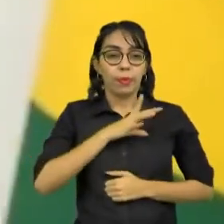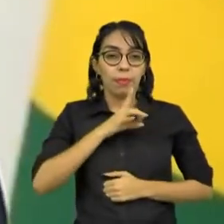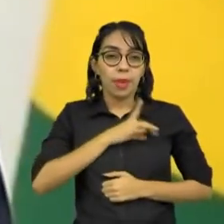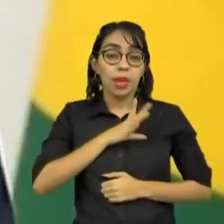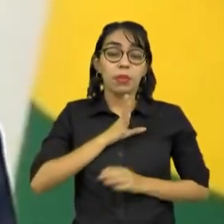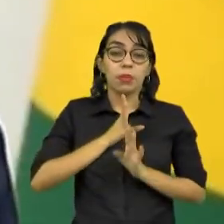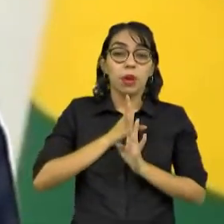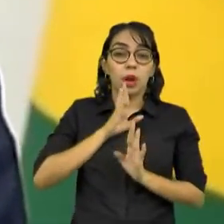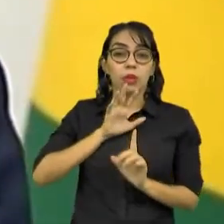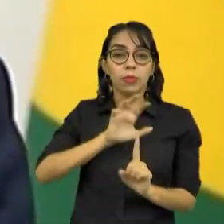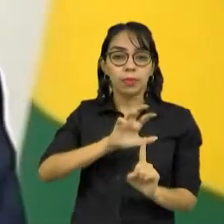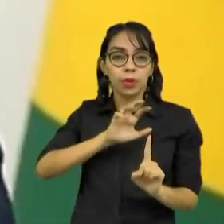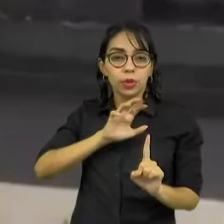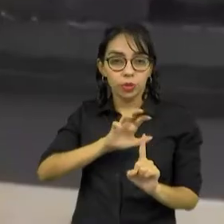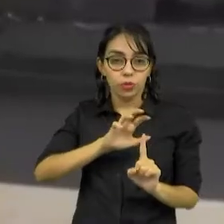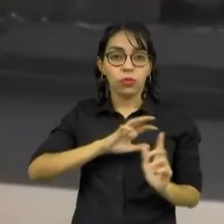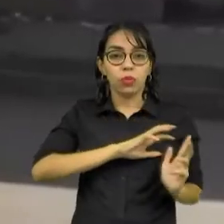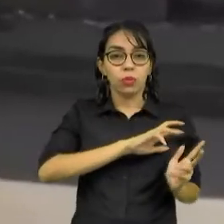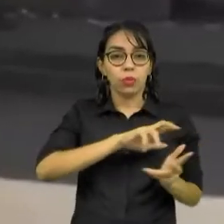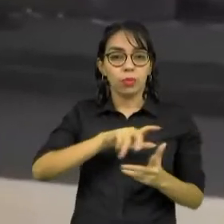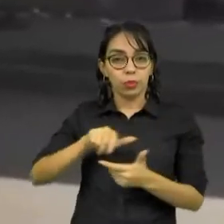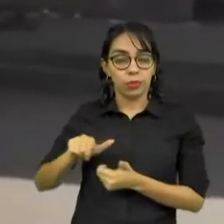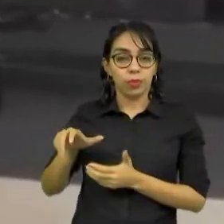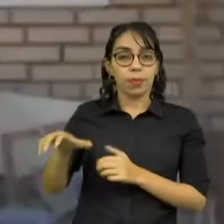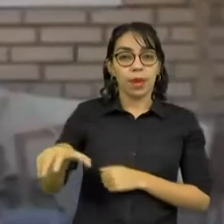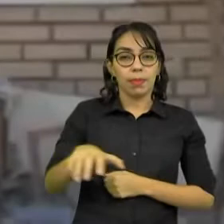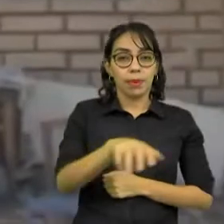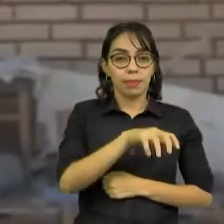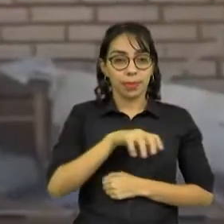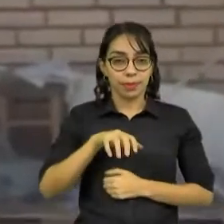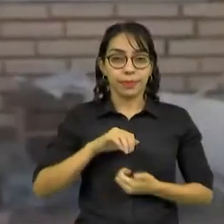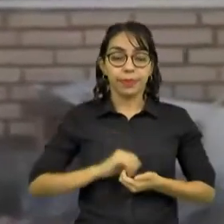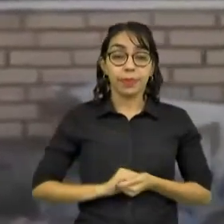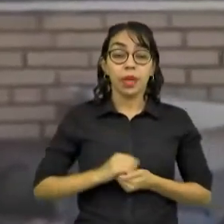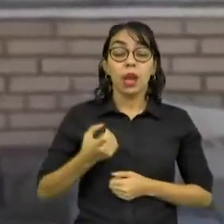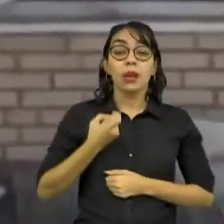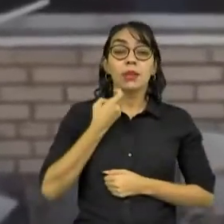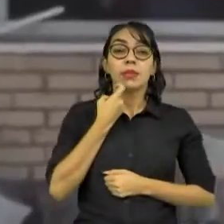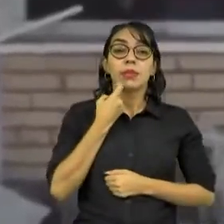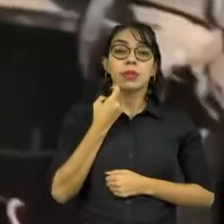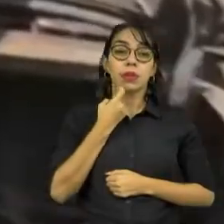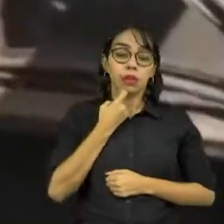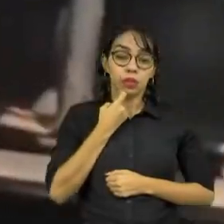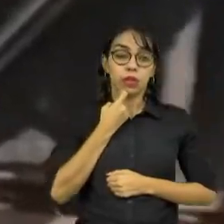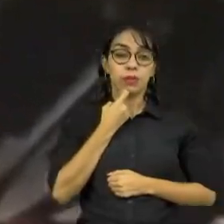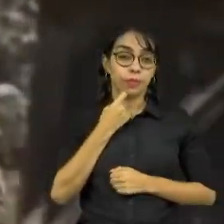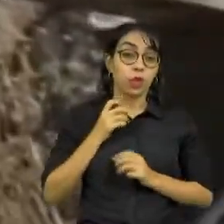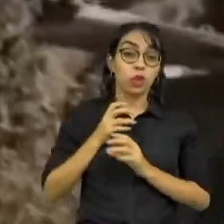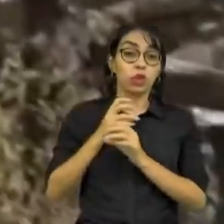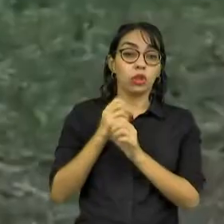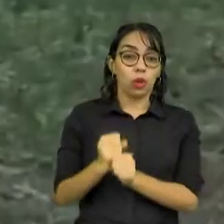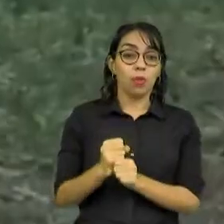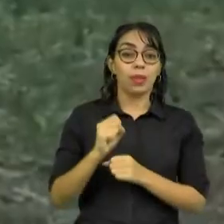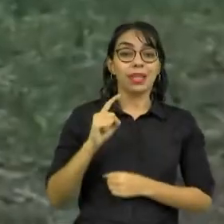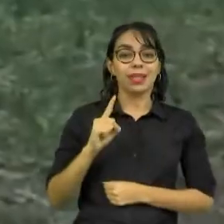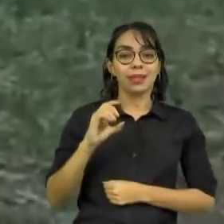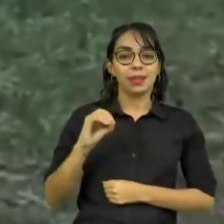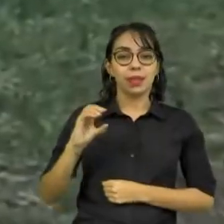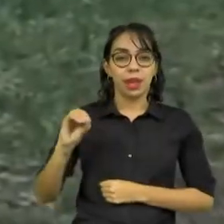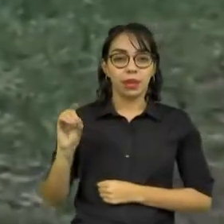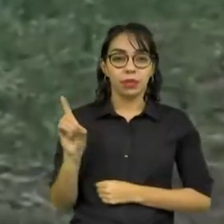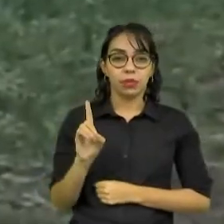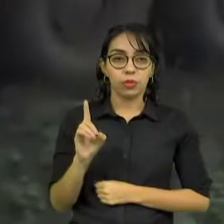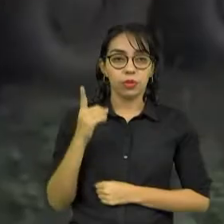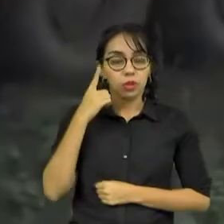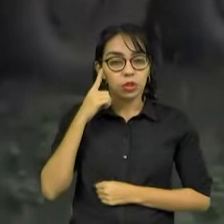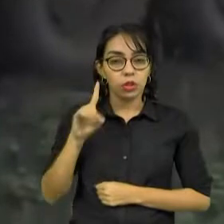poderia causar em diversos setores. Nesta sexta-feira, a guerra entre Rússia e Ucrânia completa 100 dias. Mesmo com os